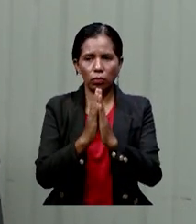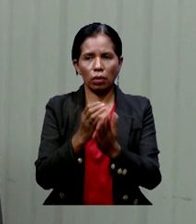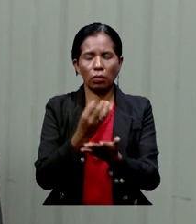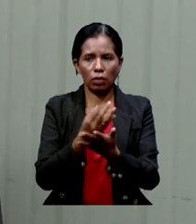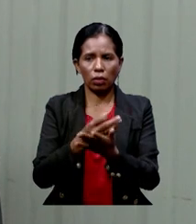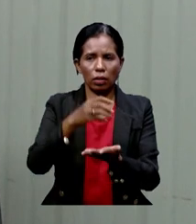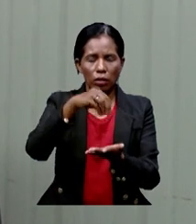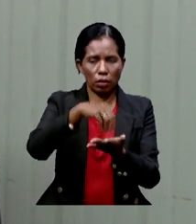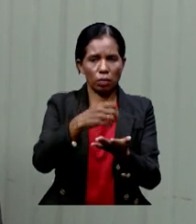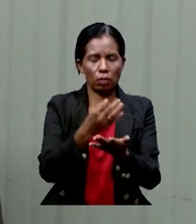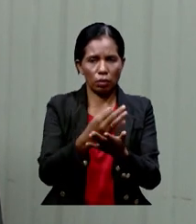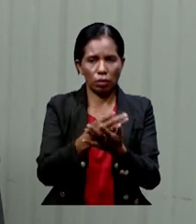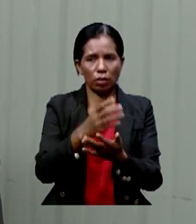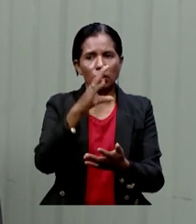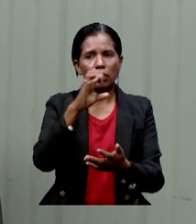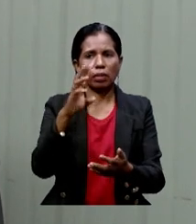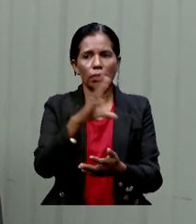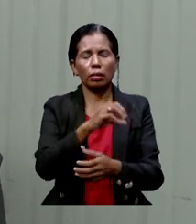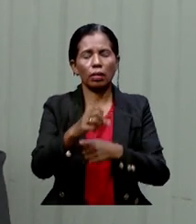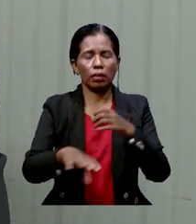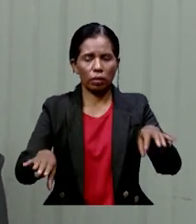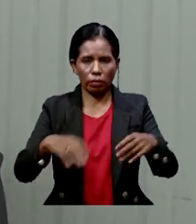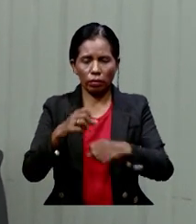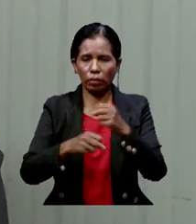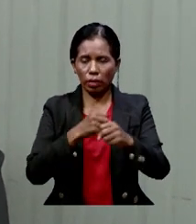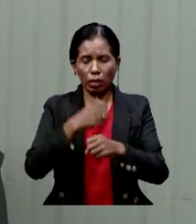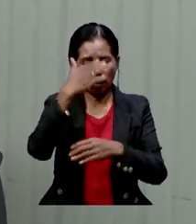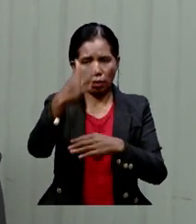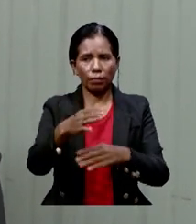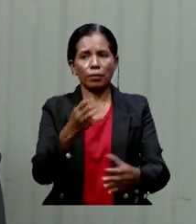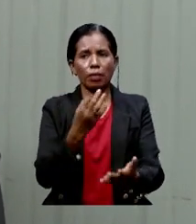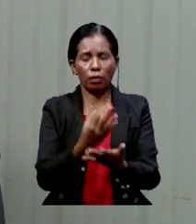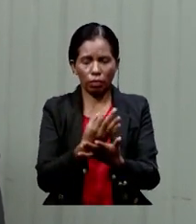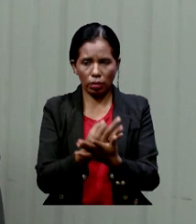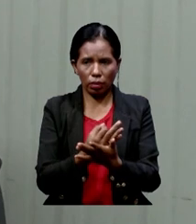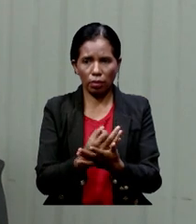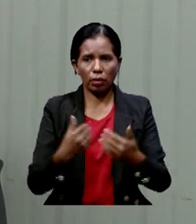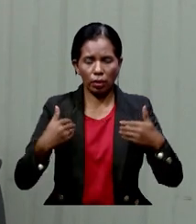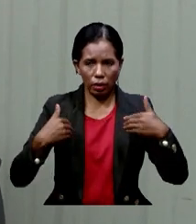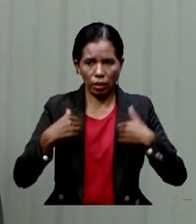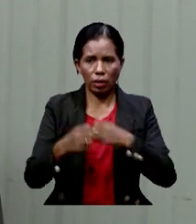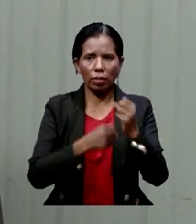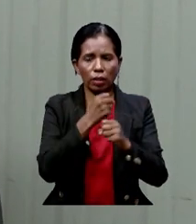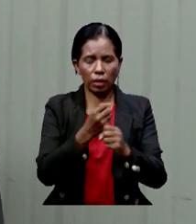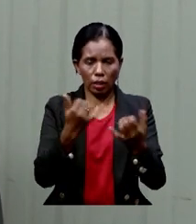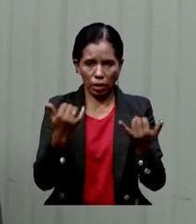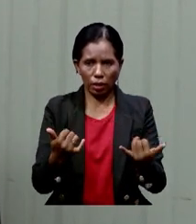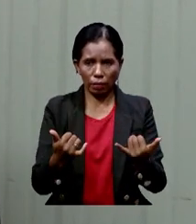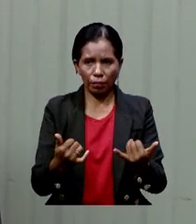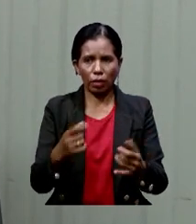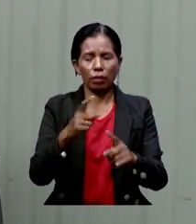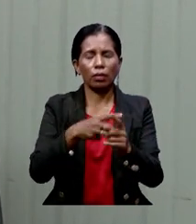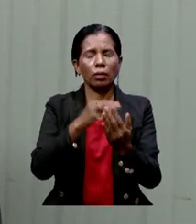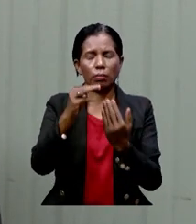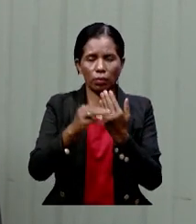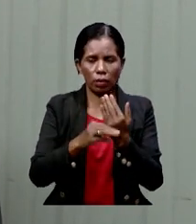osan, aloka osan pa serve bel hola na sistema tina mai. Se osa nem aqui para ia retificativo tinha nenini então pelo menos to maio junho